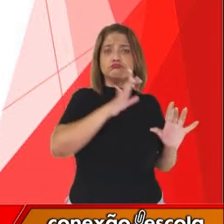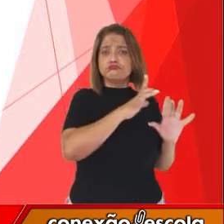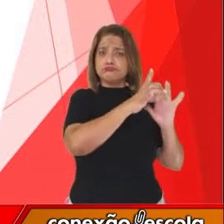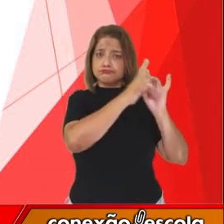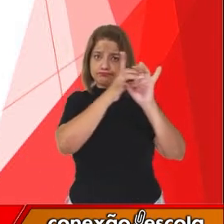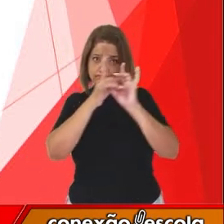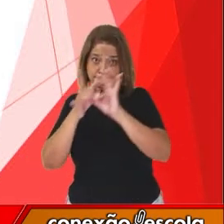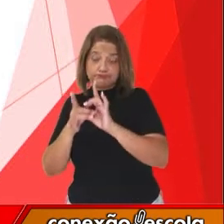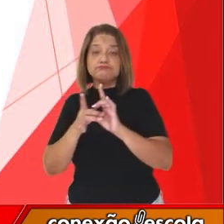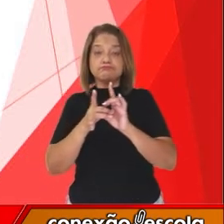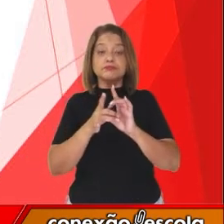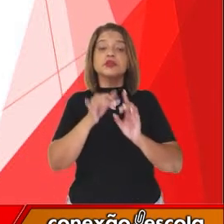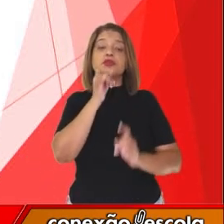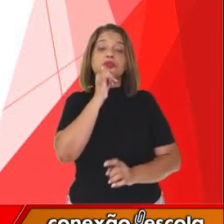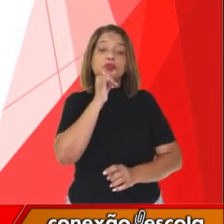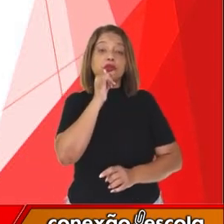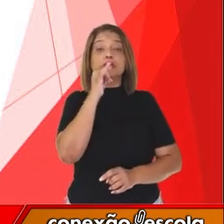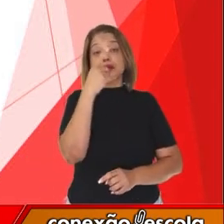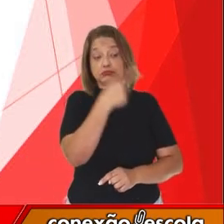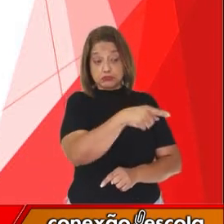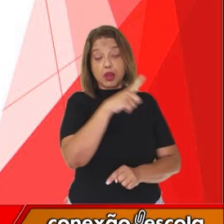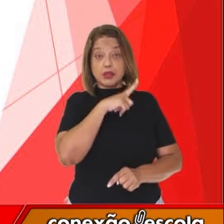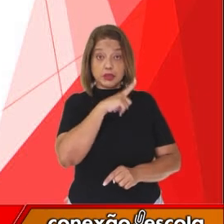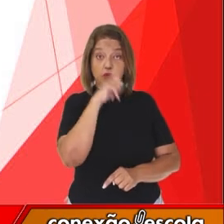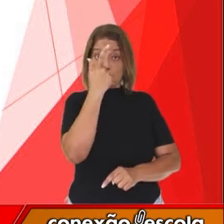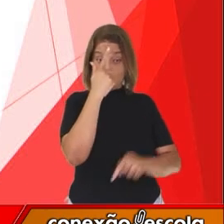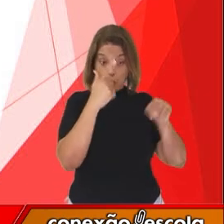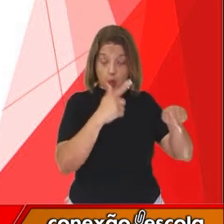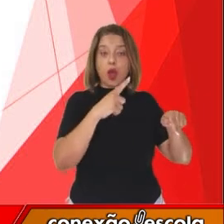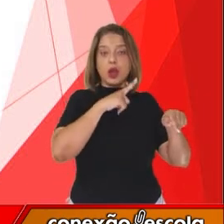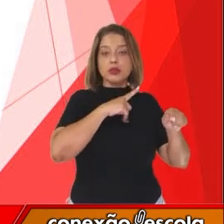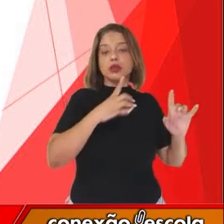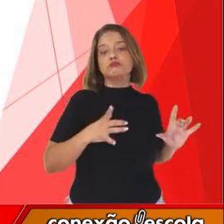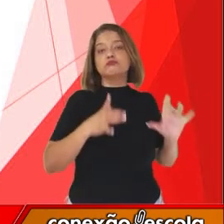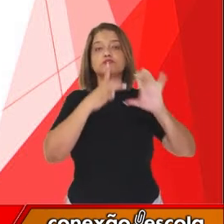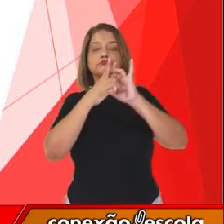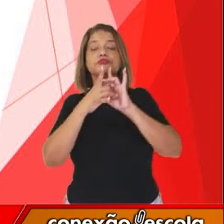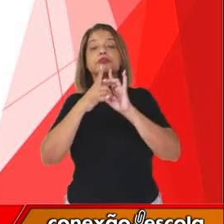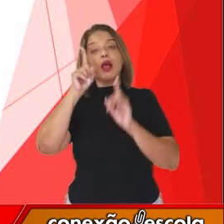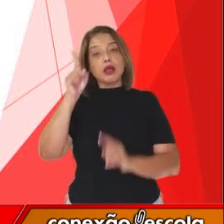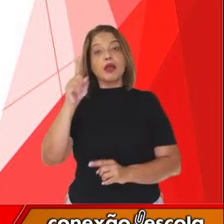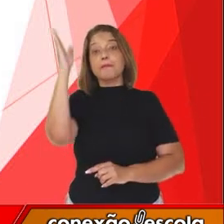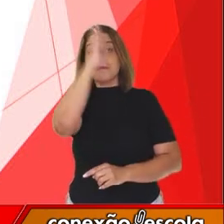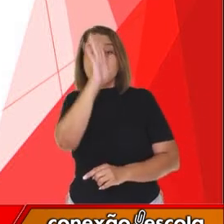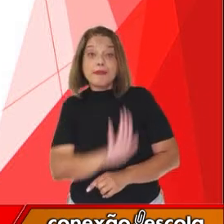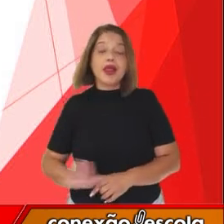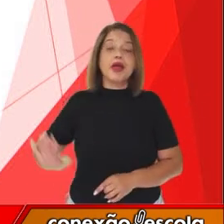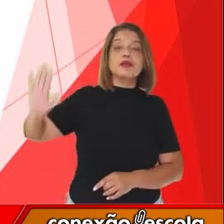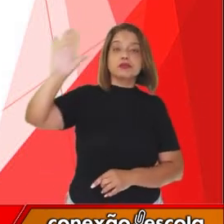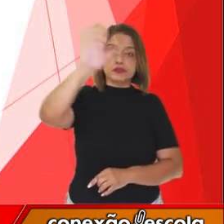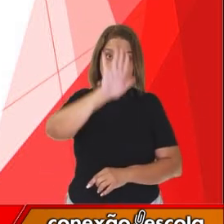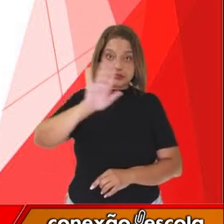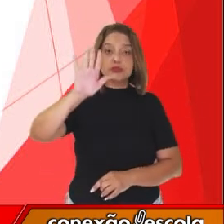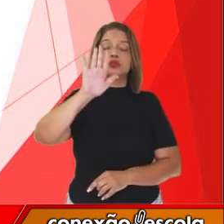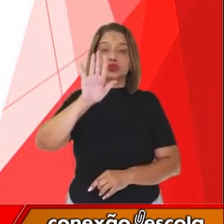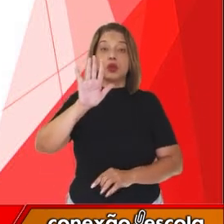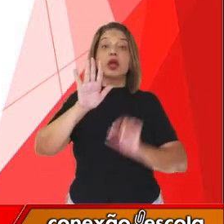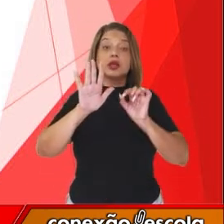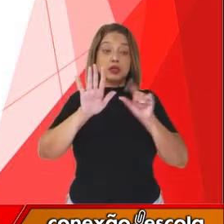uma federação goiana, ela seria filiada à Confederação Brasileira. E como filiados